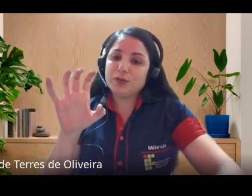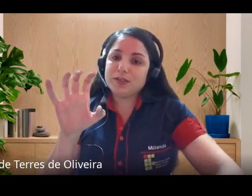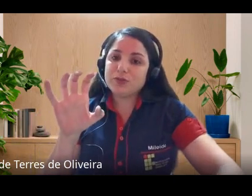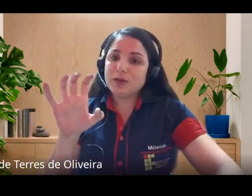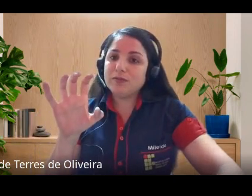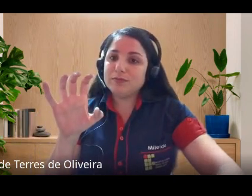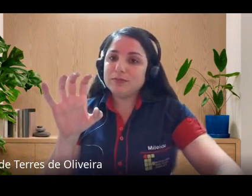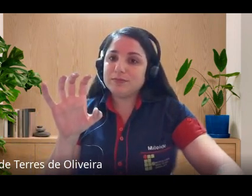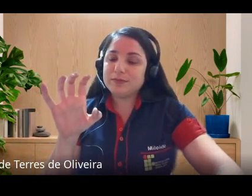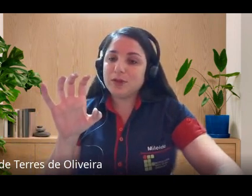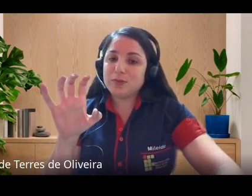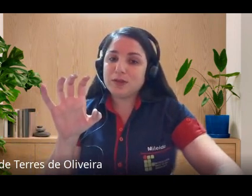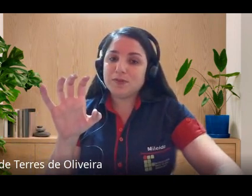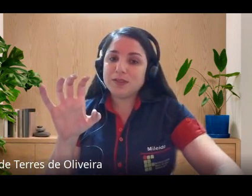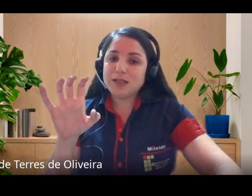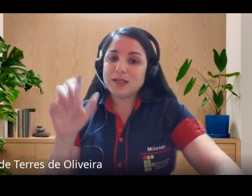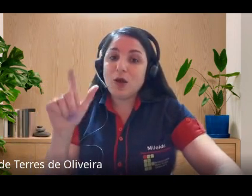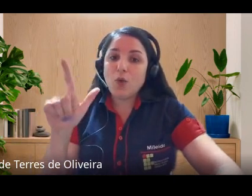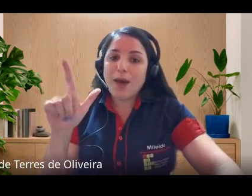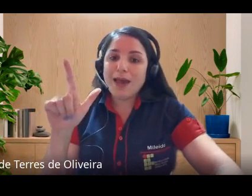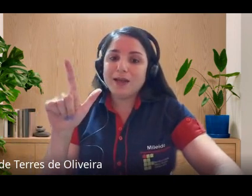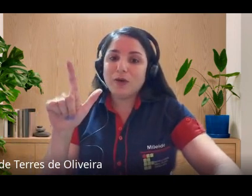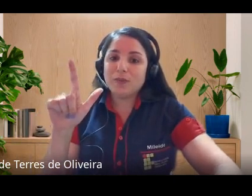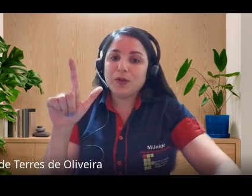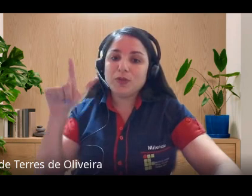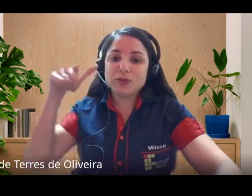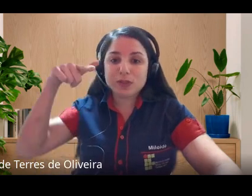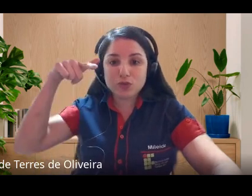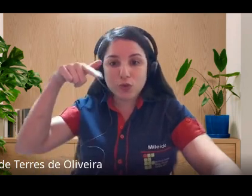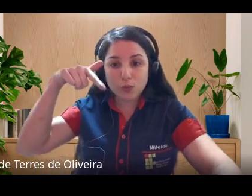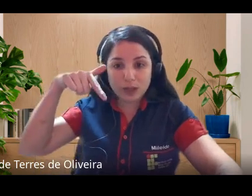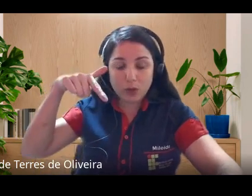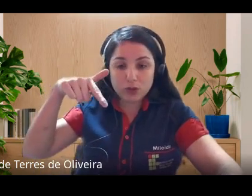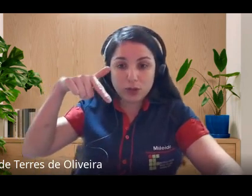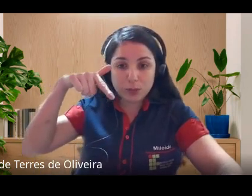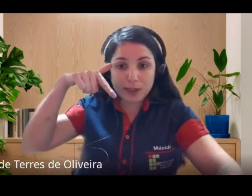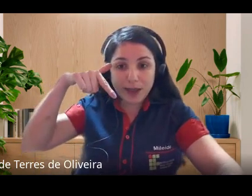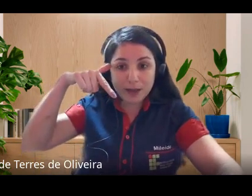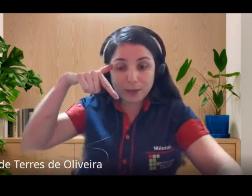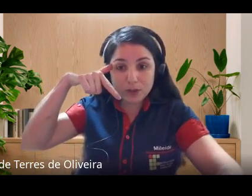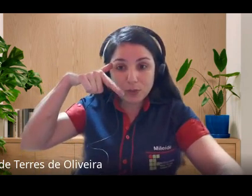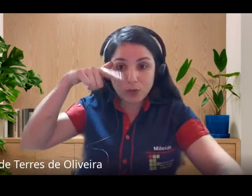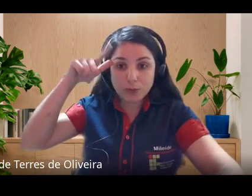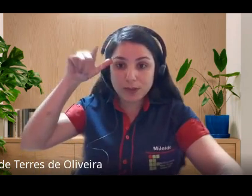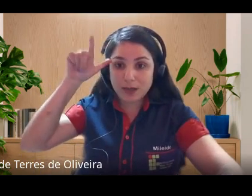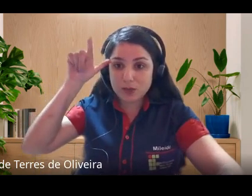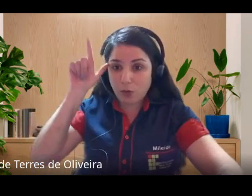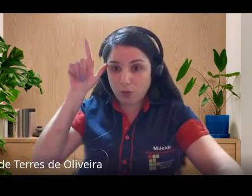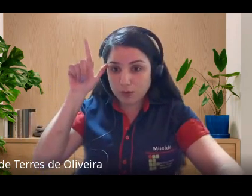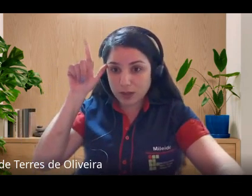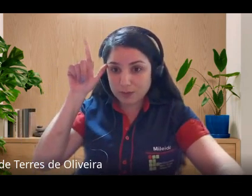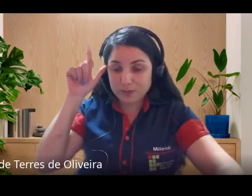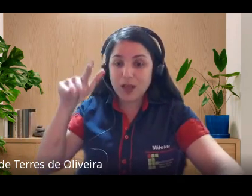de configuração de mão, que eu mostrei para vocês. O L, ó, posso fazer o sinal de ontem, encosto o dedo polegar aqui próximo ao olho para trás,